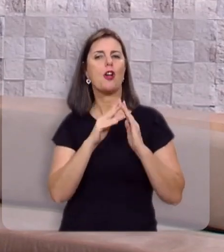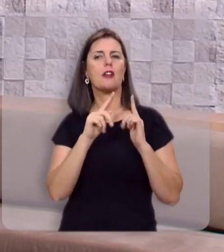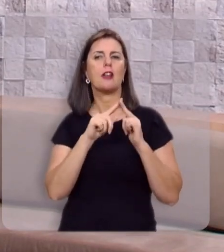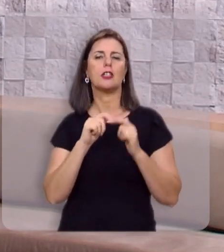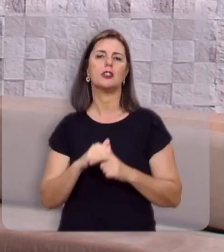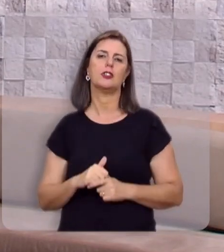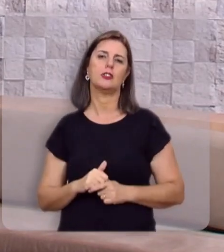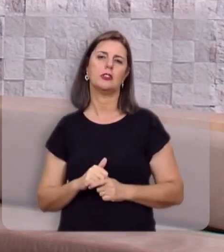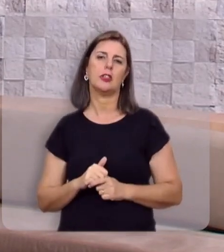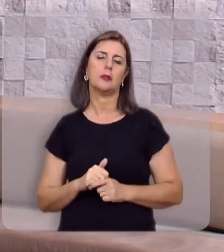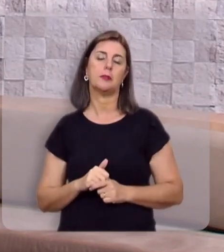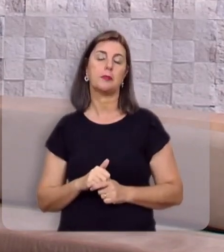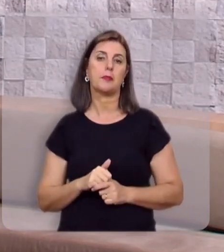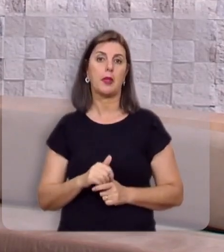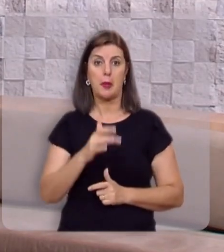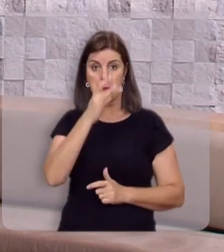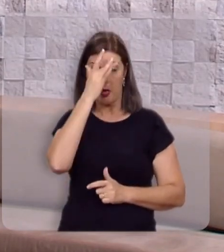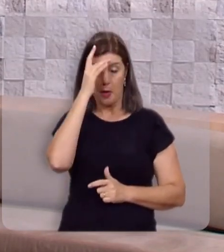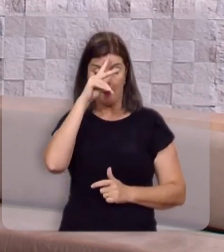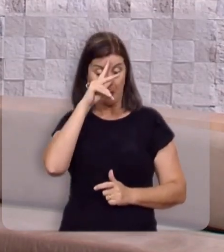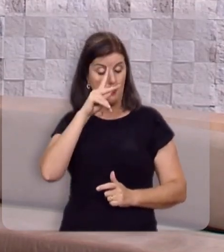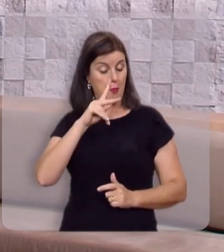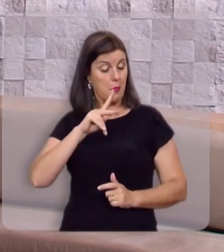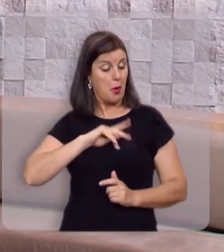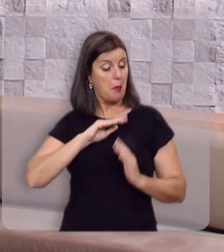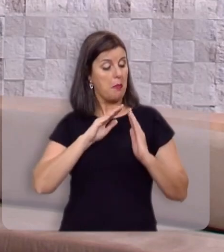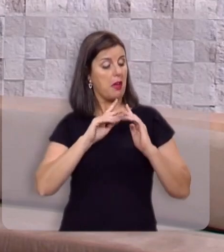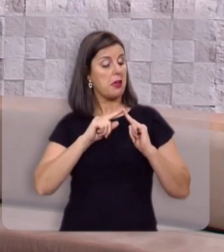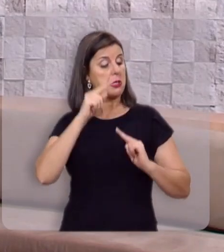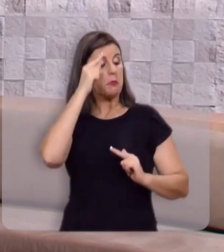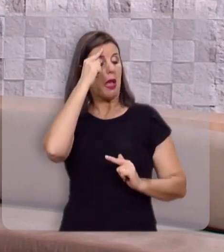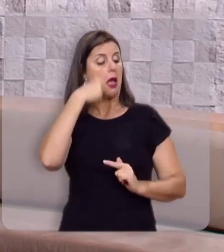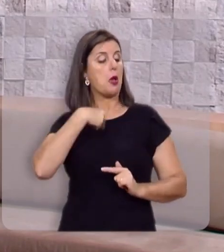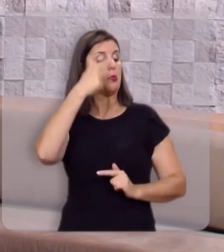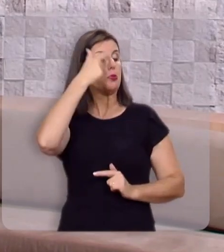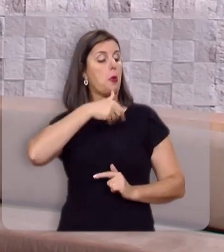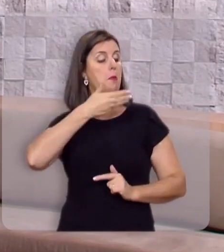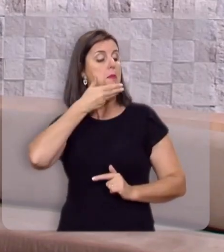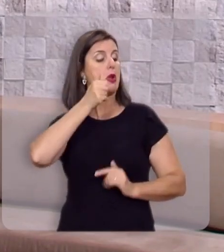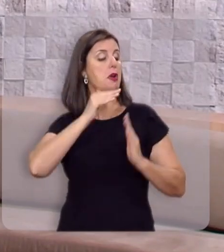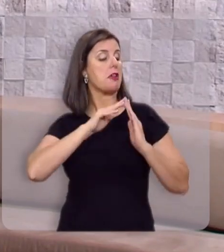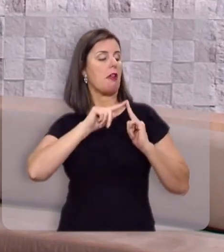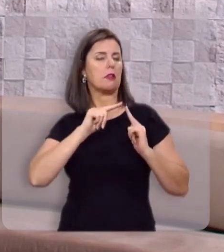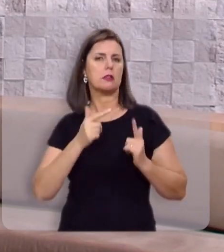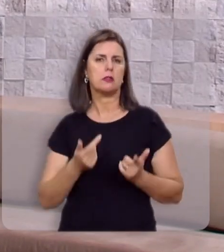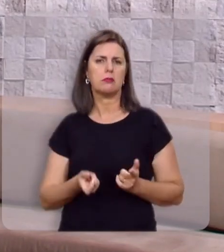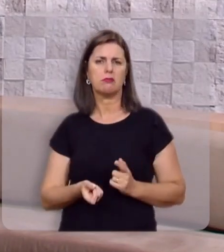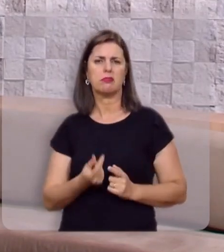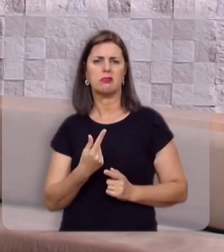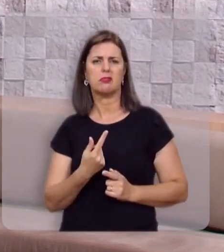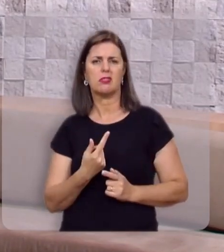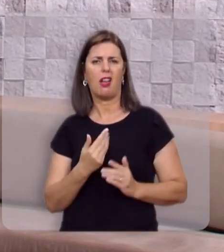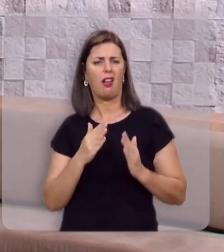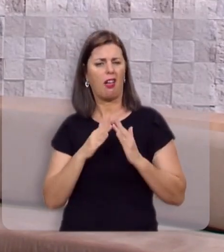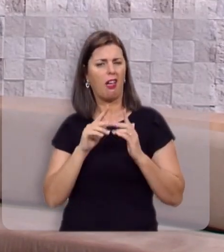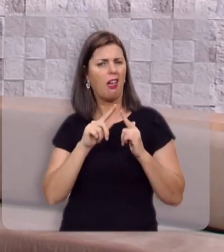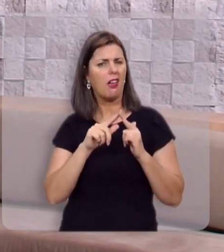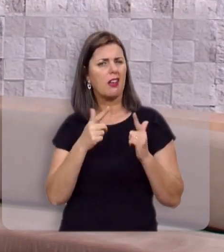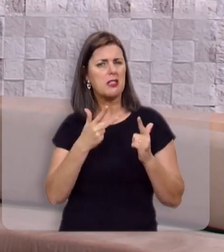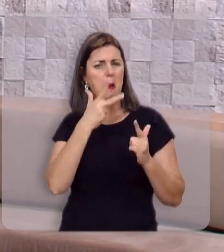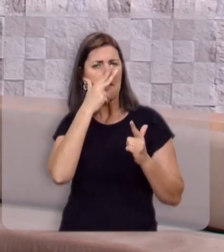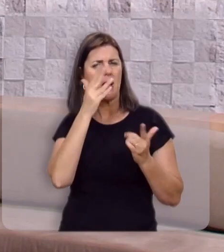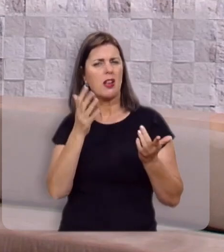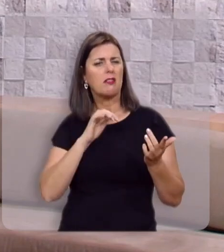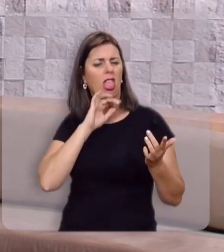igreja. Aos olhos da própria igreja, ela era a melhor igreja. Mas esta igreja está